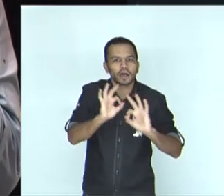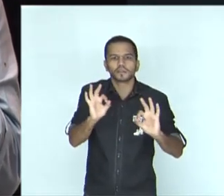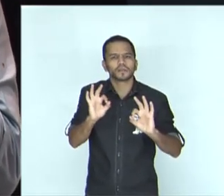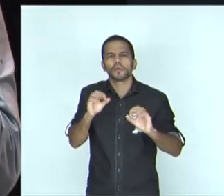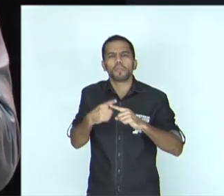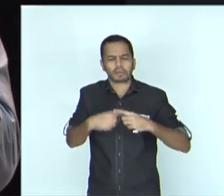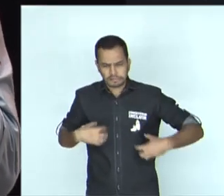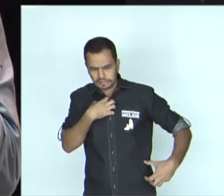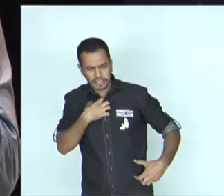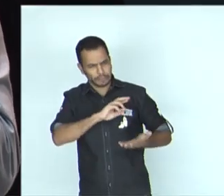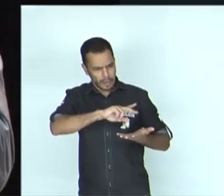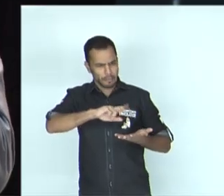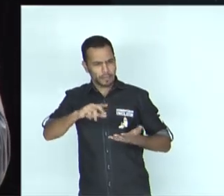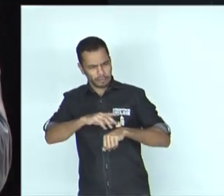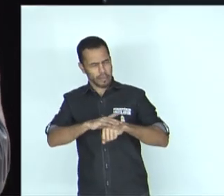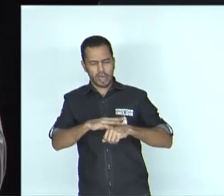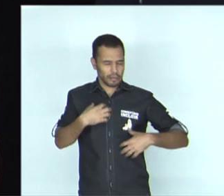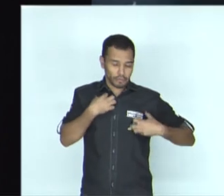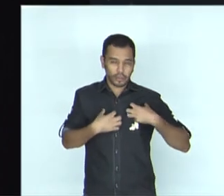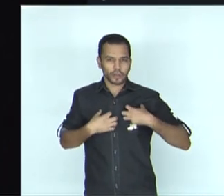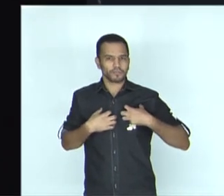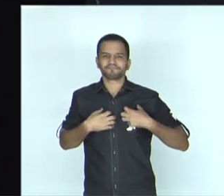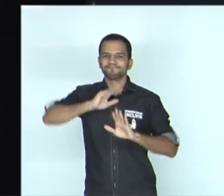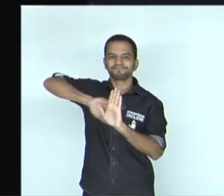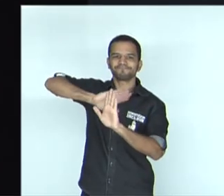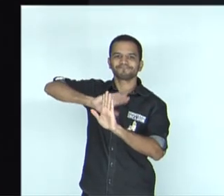você quer viver? Confie em Deus, Deus vai cuidar de você.